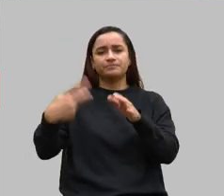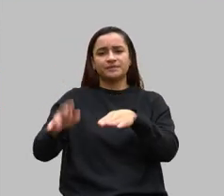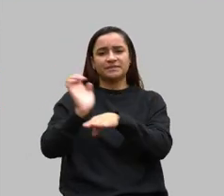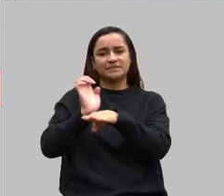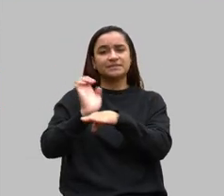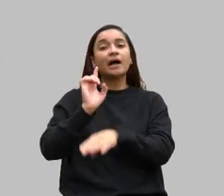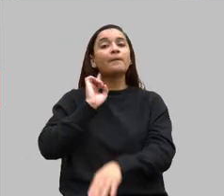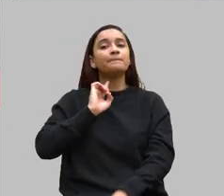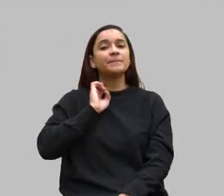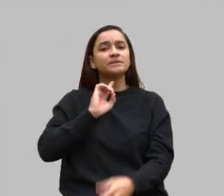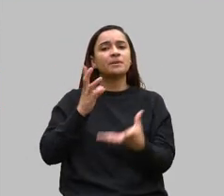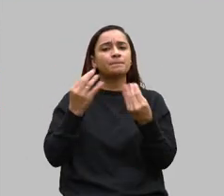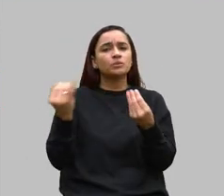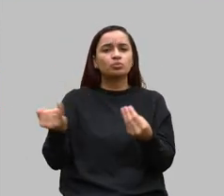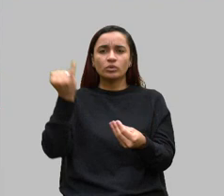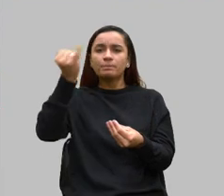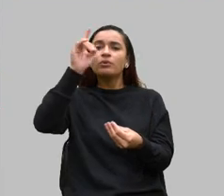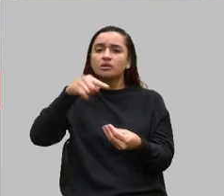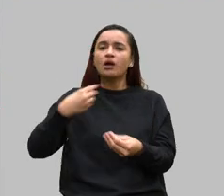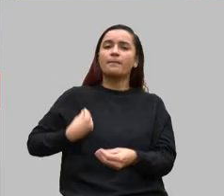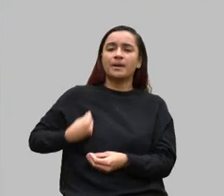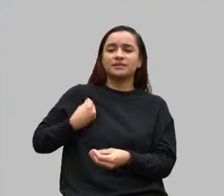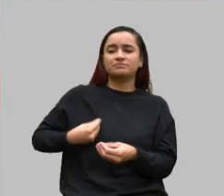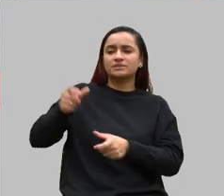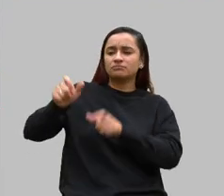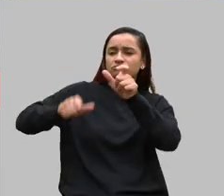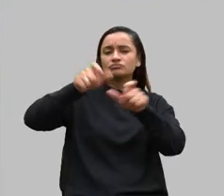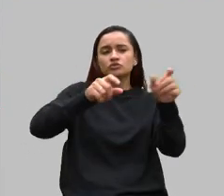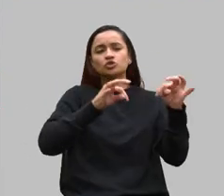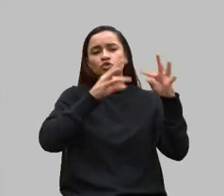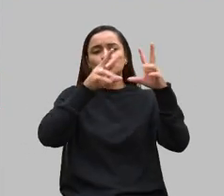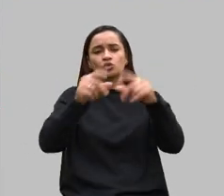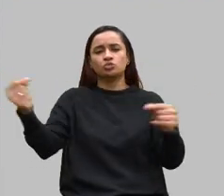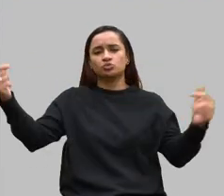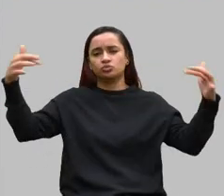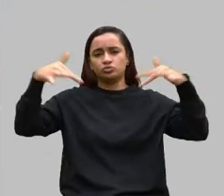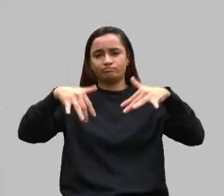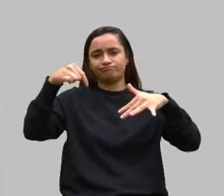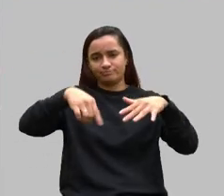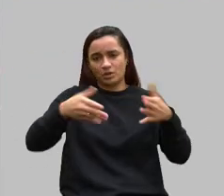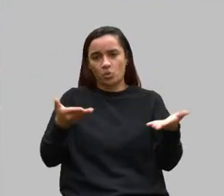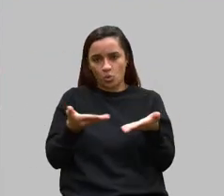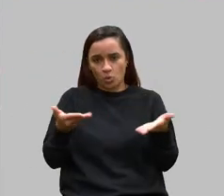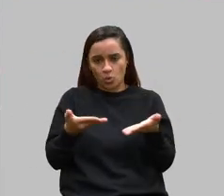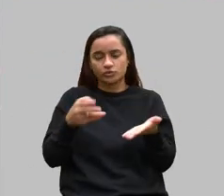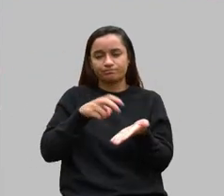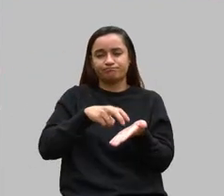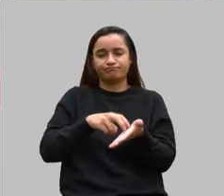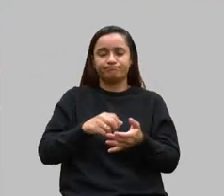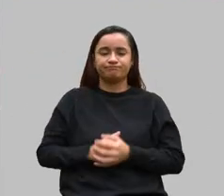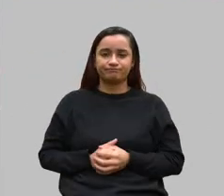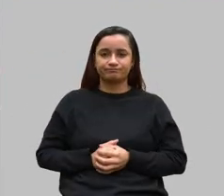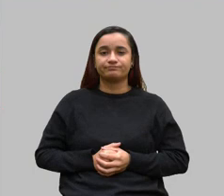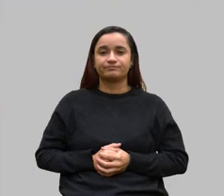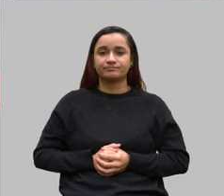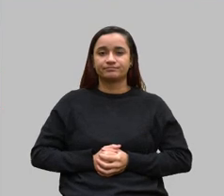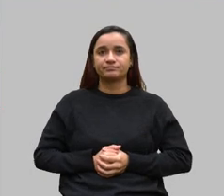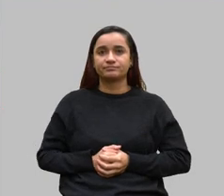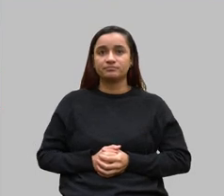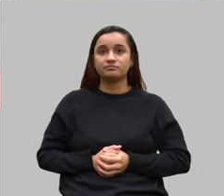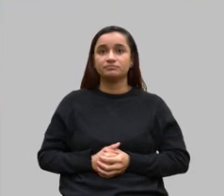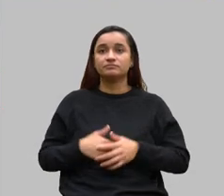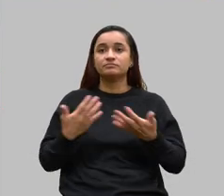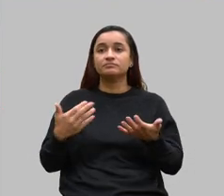importante a participação de todos os senhores e senhoras aqui hoje nessa manhã dizer